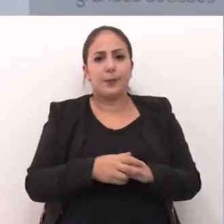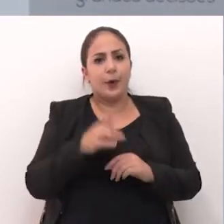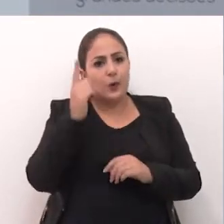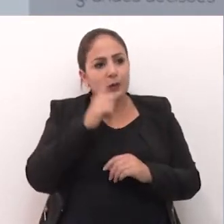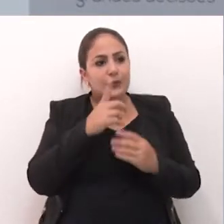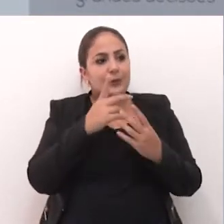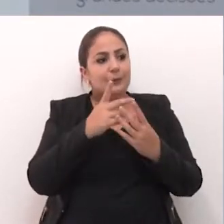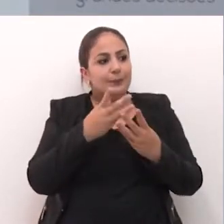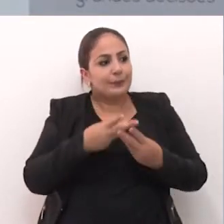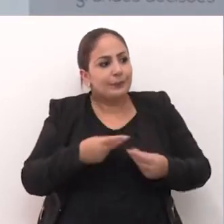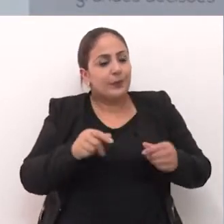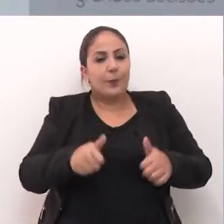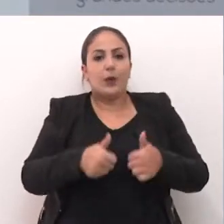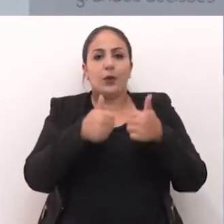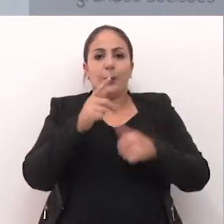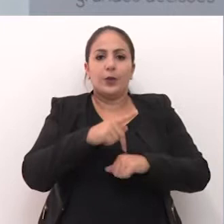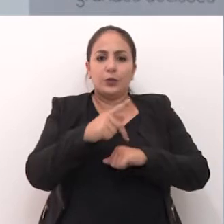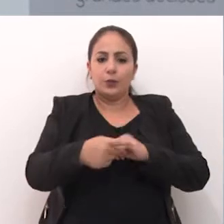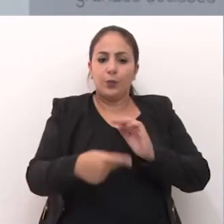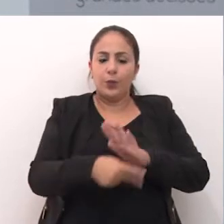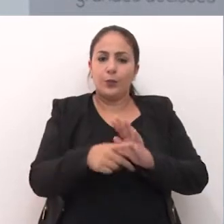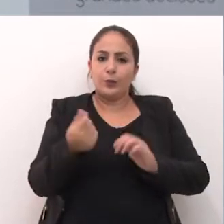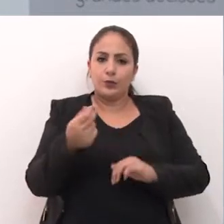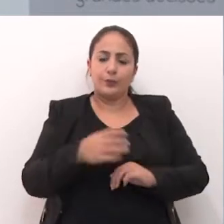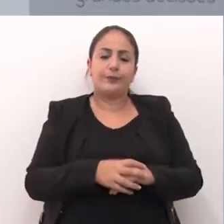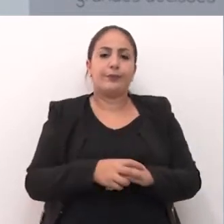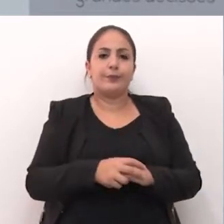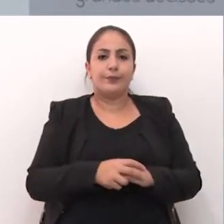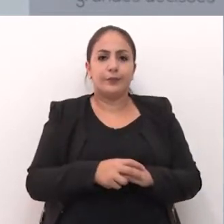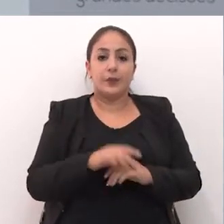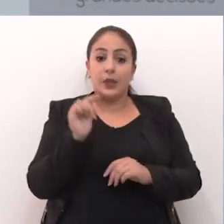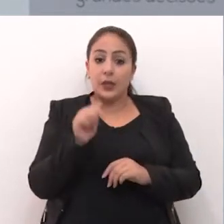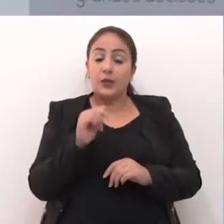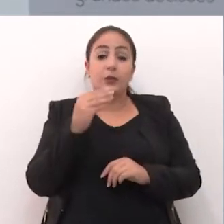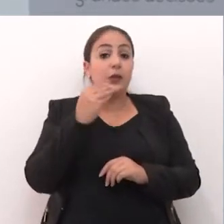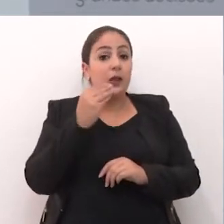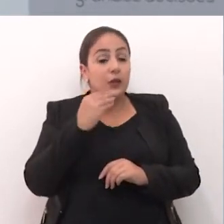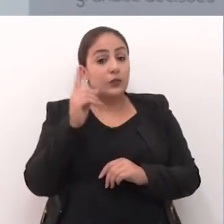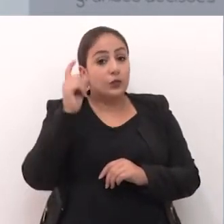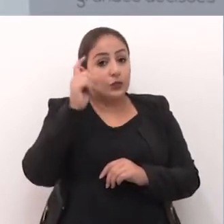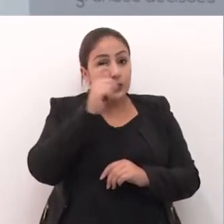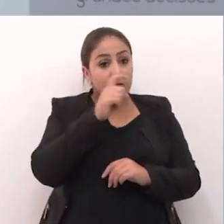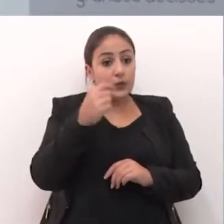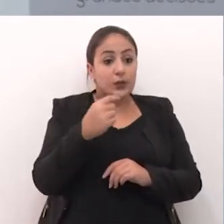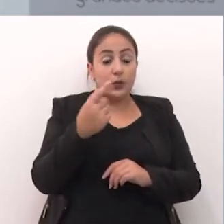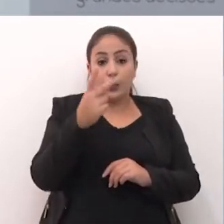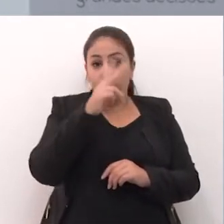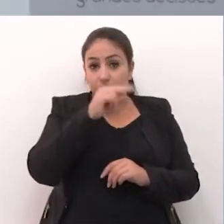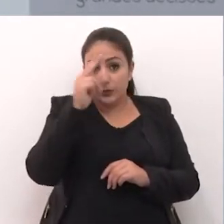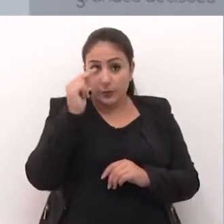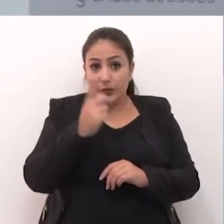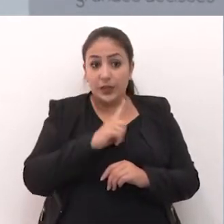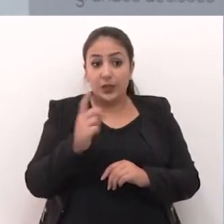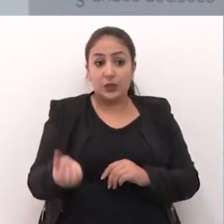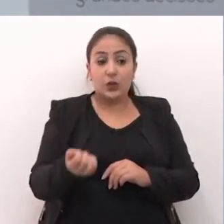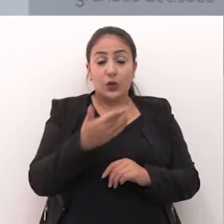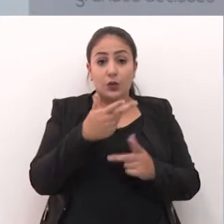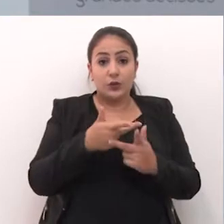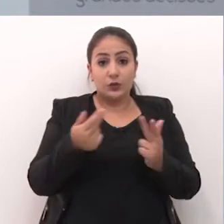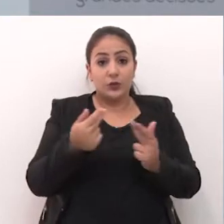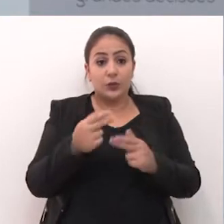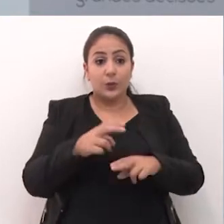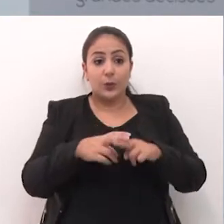para gerir Passo Fundo com as nossas próprias receitas. E isso, claro, dificulta que o município invista em novas medidas. É por isso que nós não